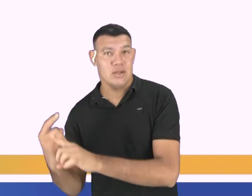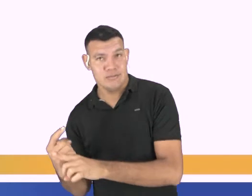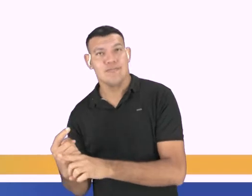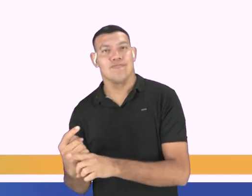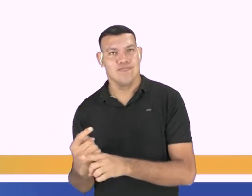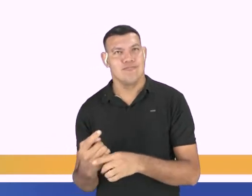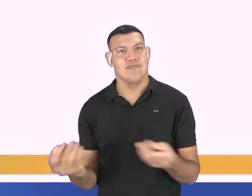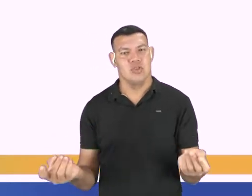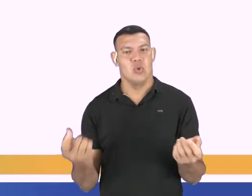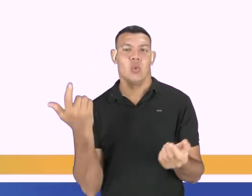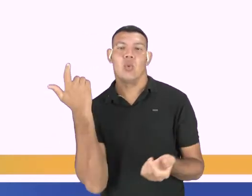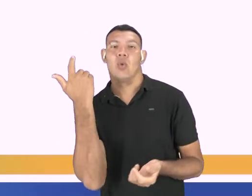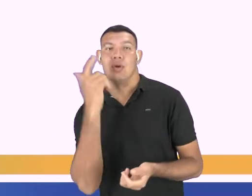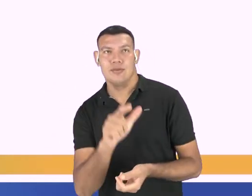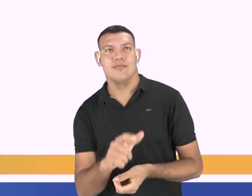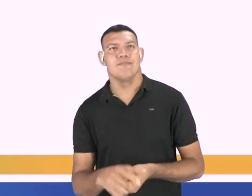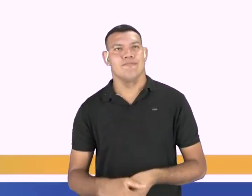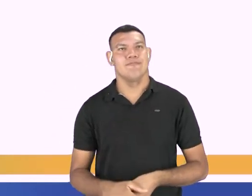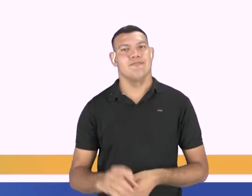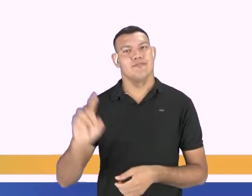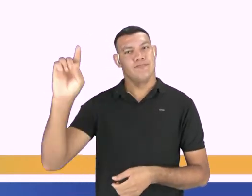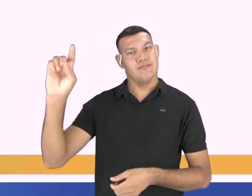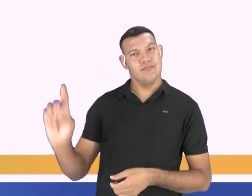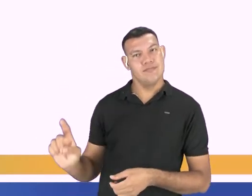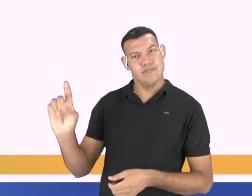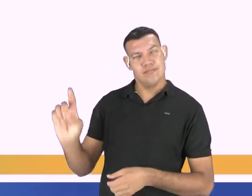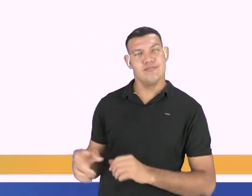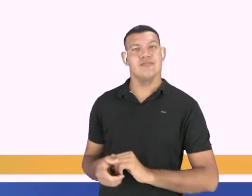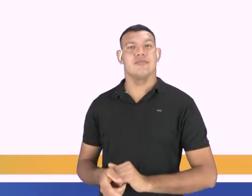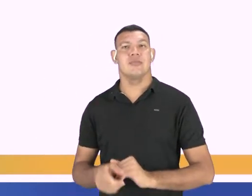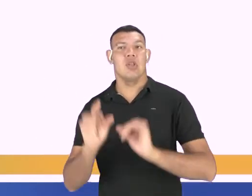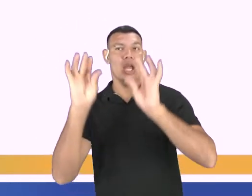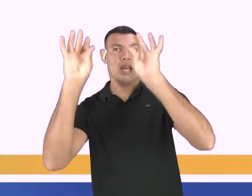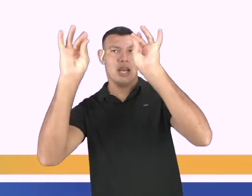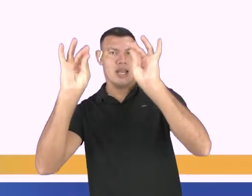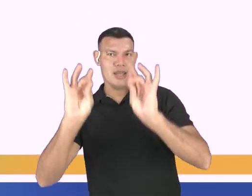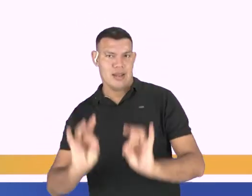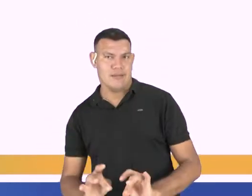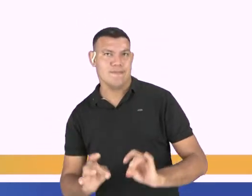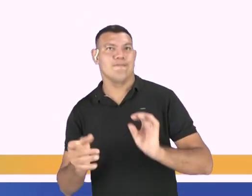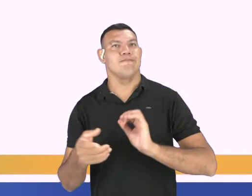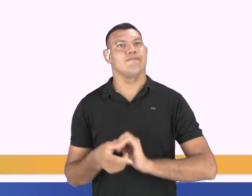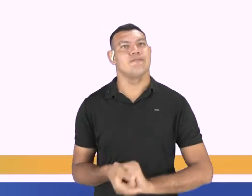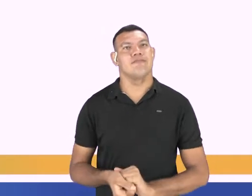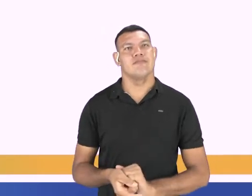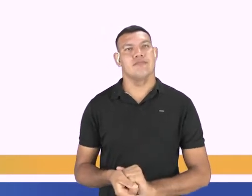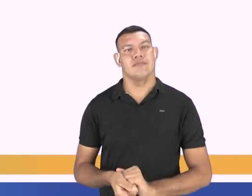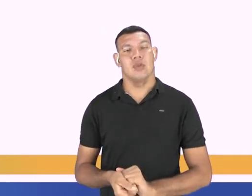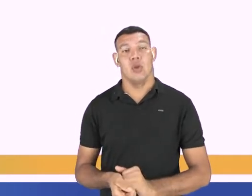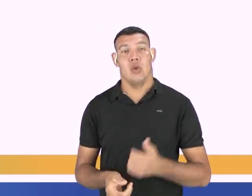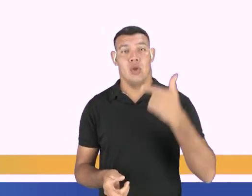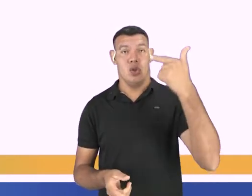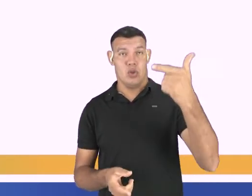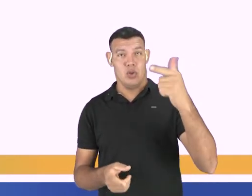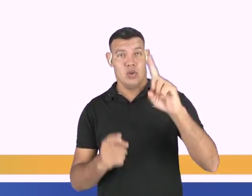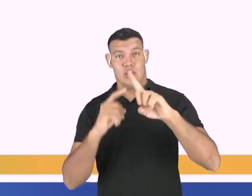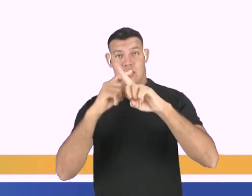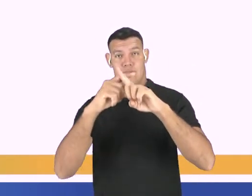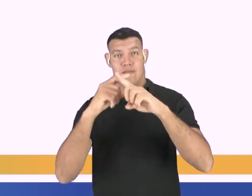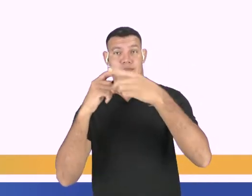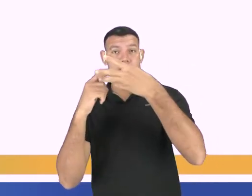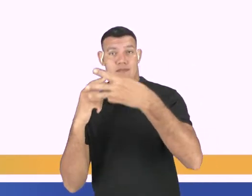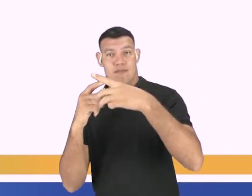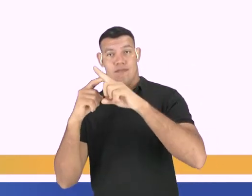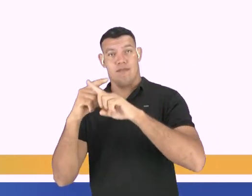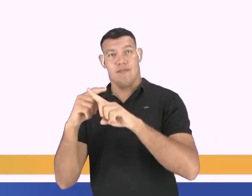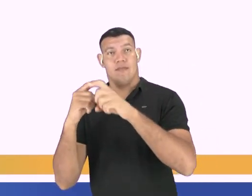números que apareceram à direita aí na nossa fatoração. E aí, nós vamos obter o seguinte produto: 2 vezes 3